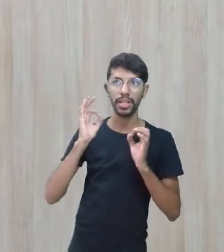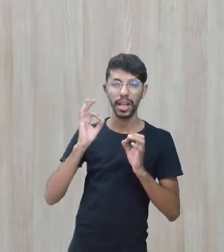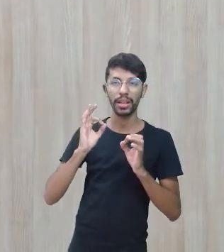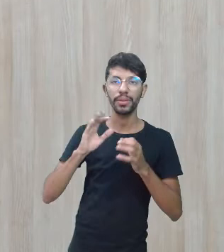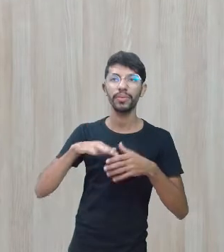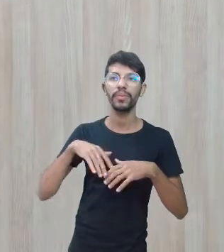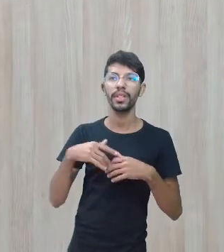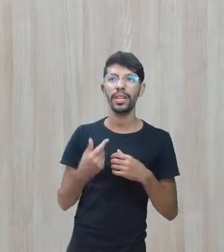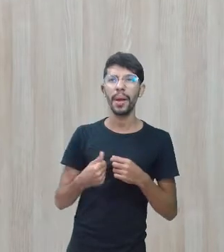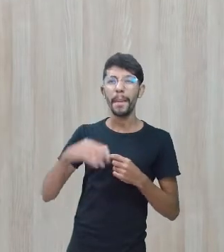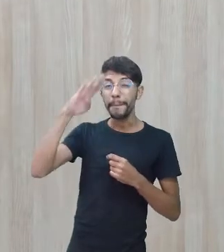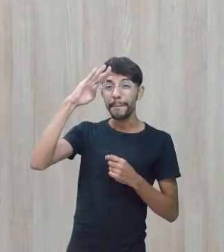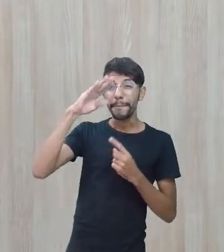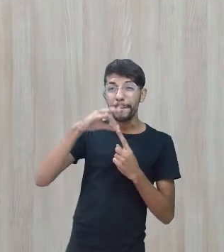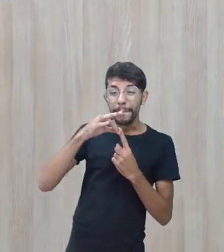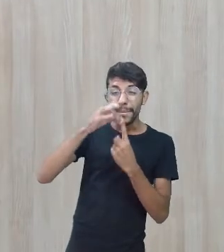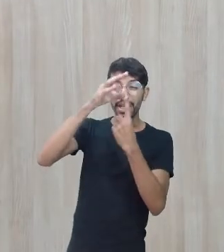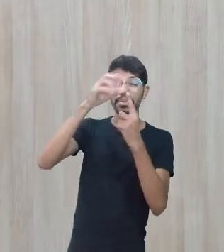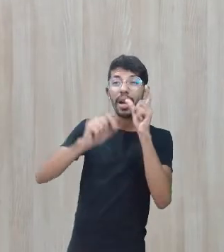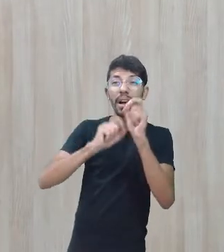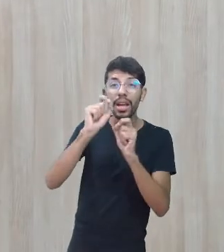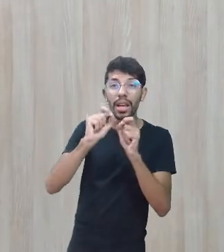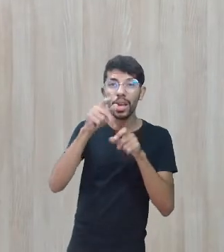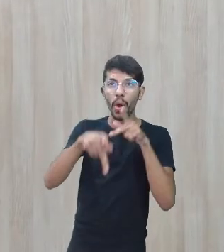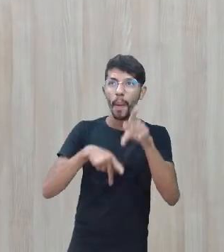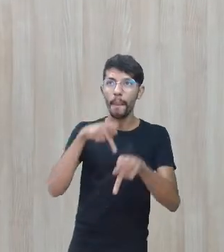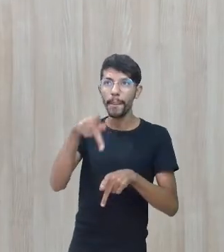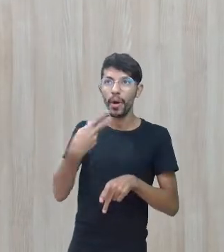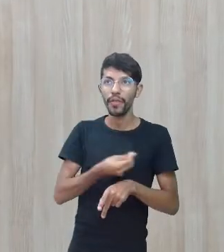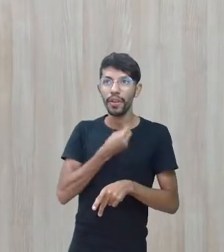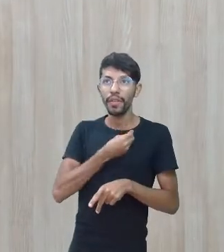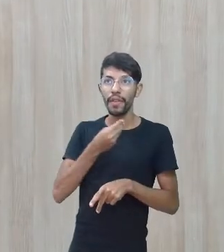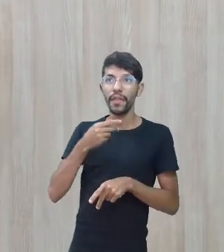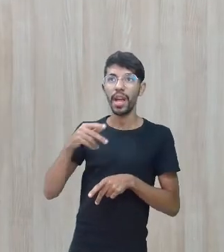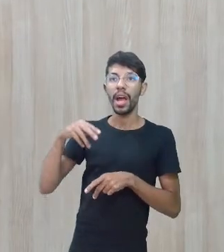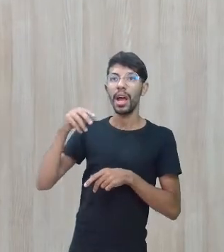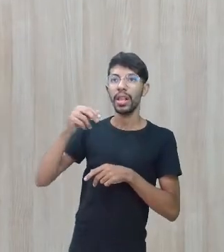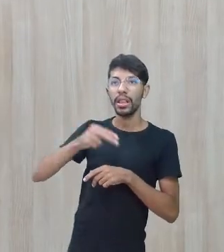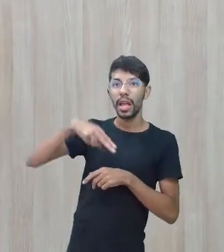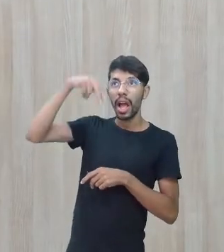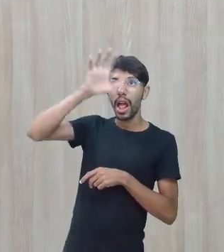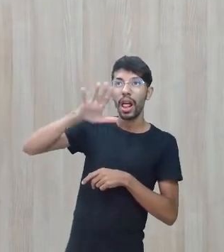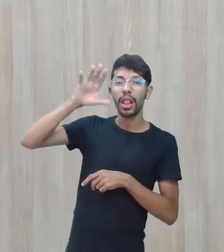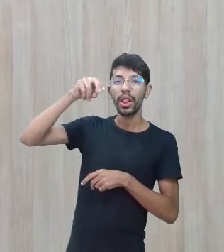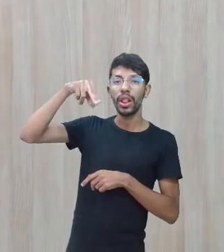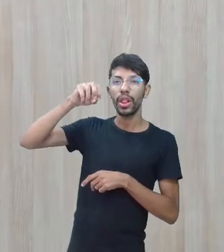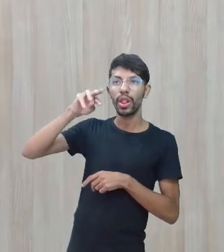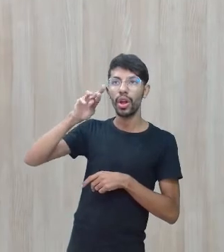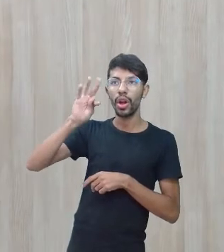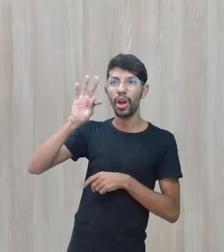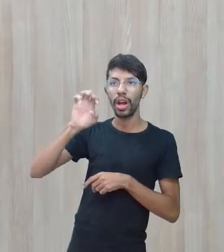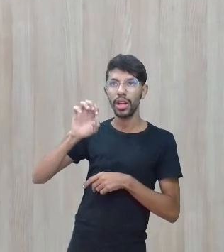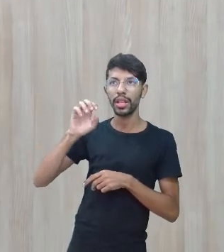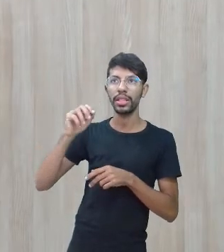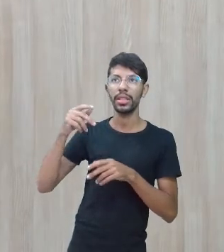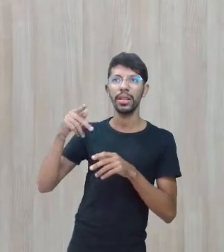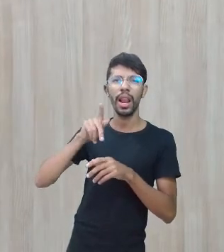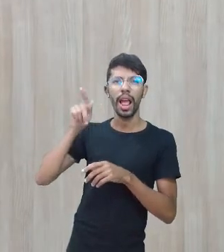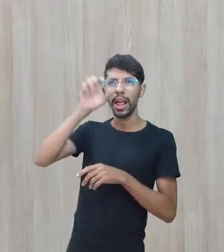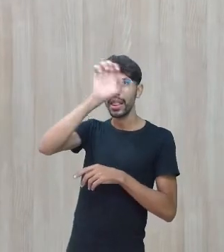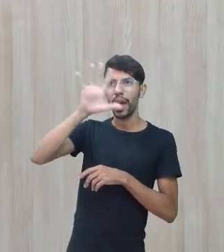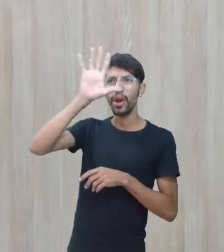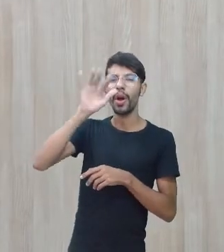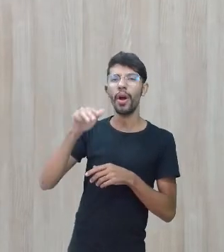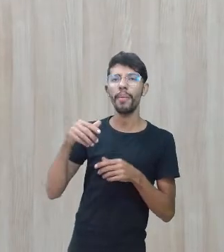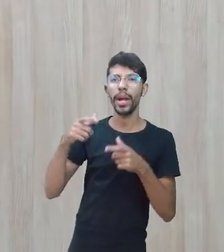né? Principalmente os povos que viviam aqui, ó, no norte da Europa, no que hoje é a Alemanha, Rússia principalmente, e até os povos